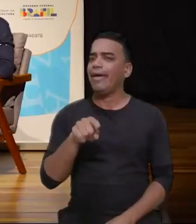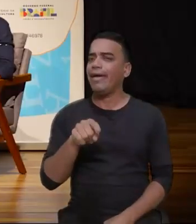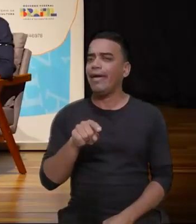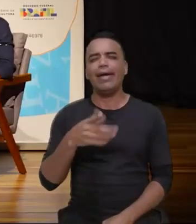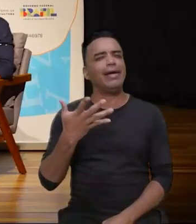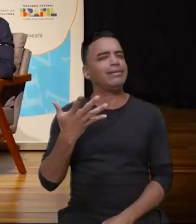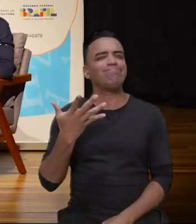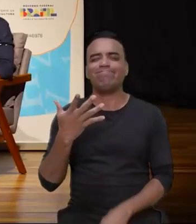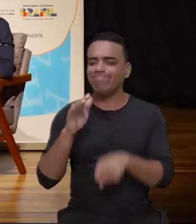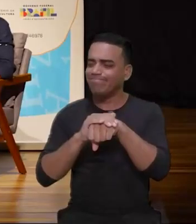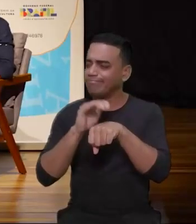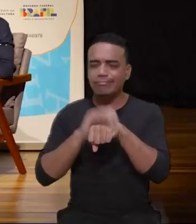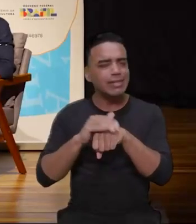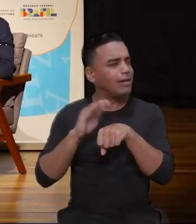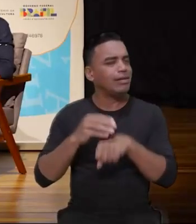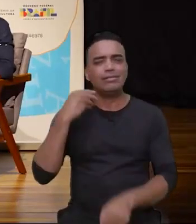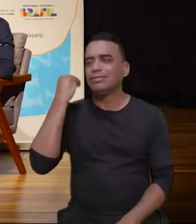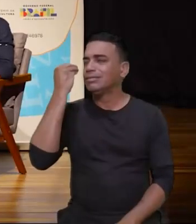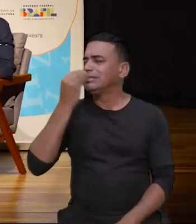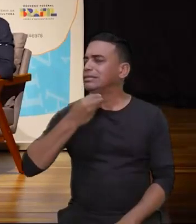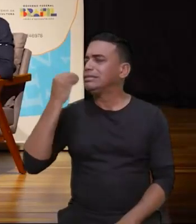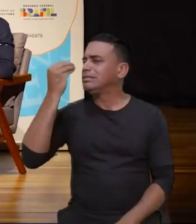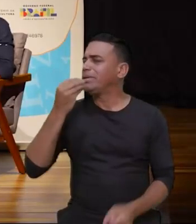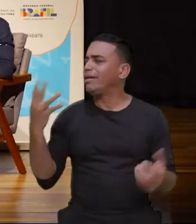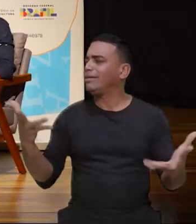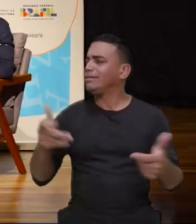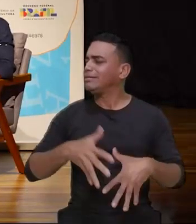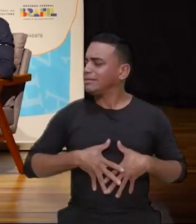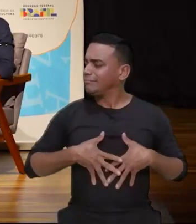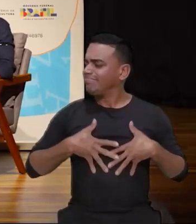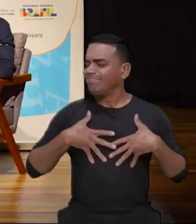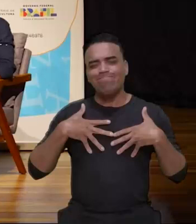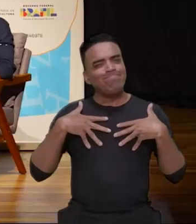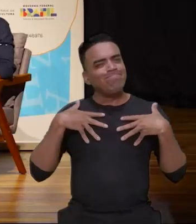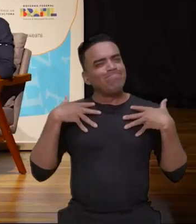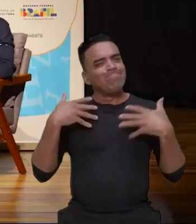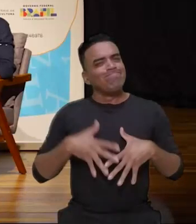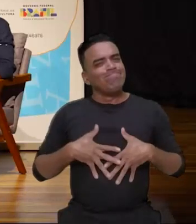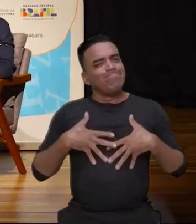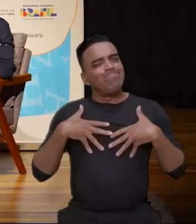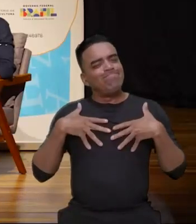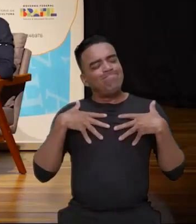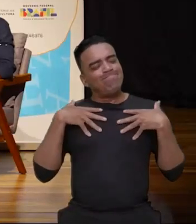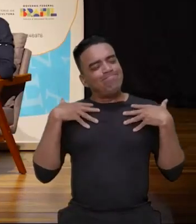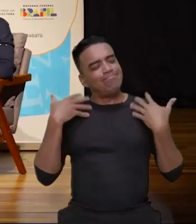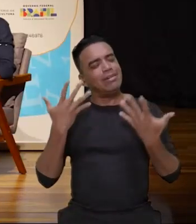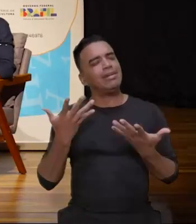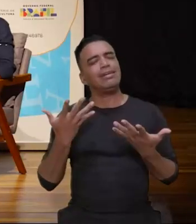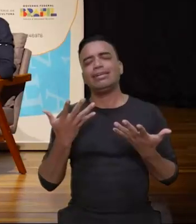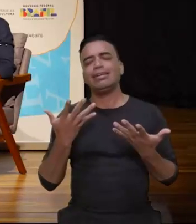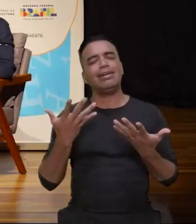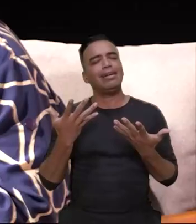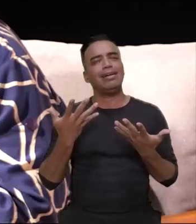Foi não, está sendo um prazer muito grande, e o prazer passa por